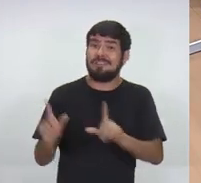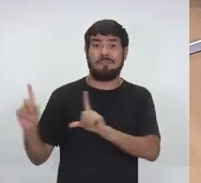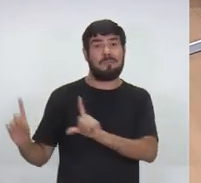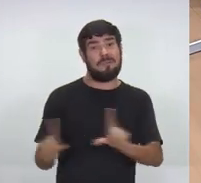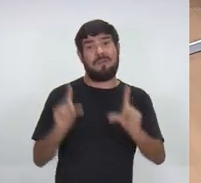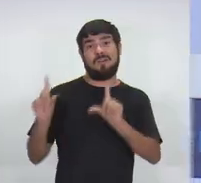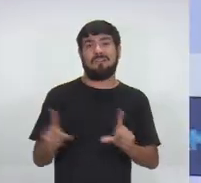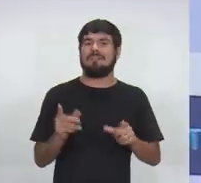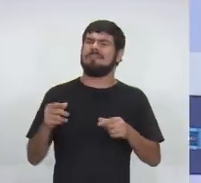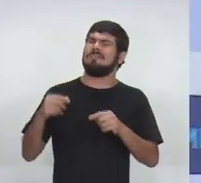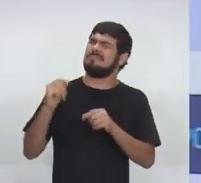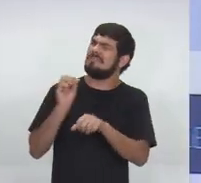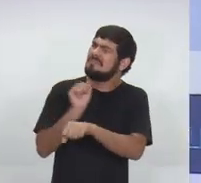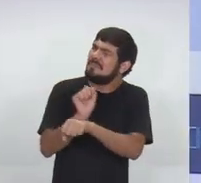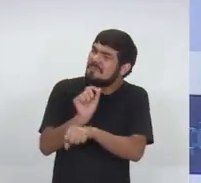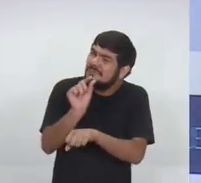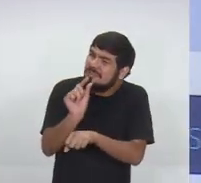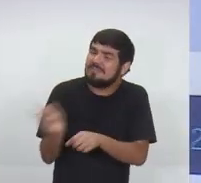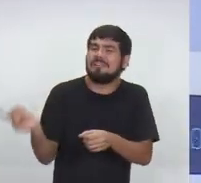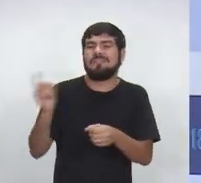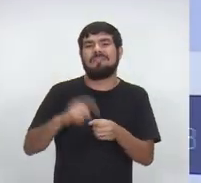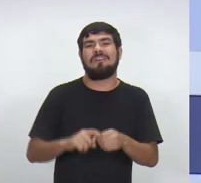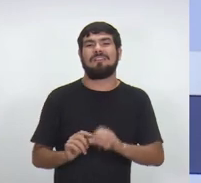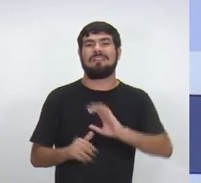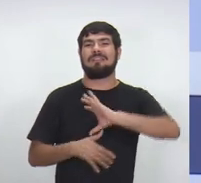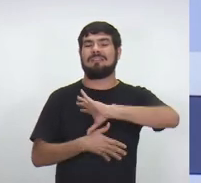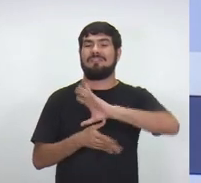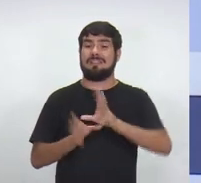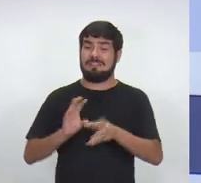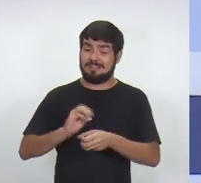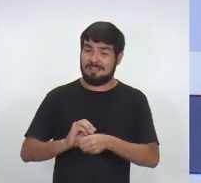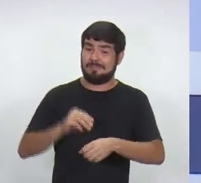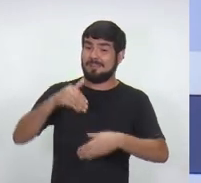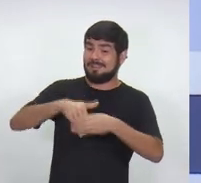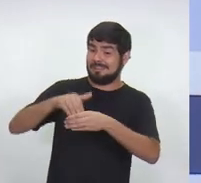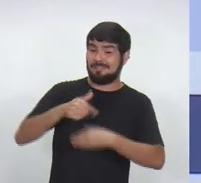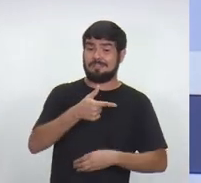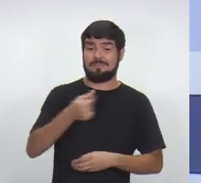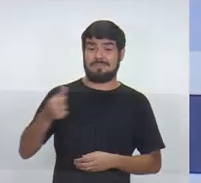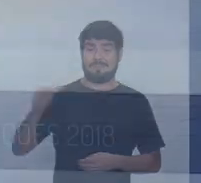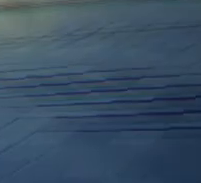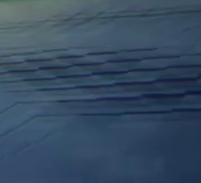daqui a pouco a gente está de volta à tv em tempo eleições de 2018